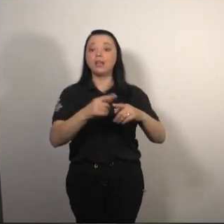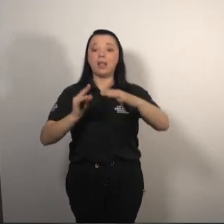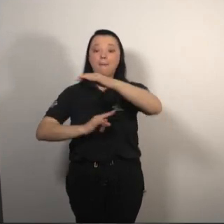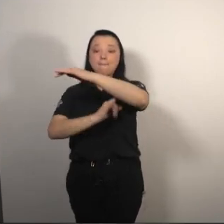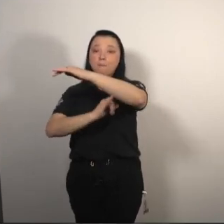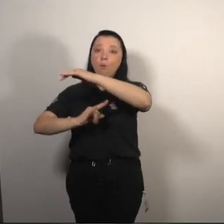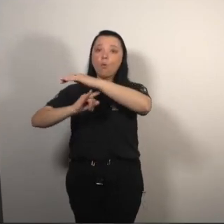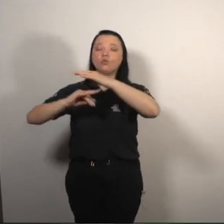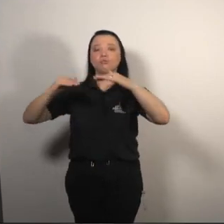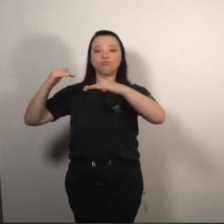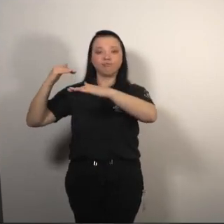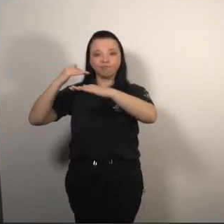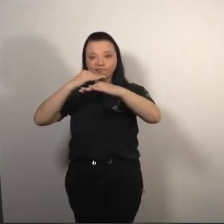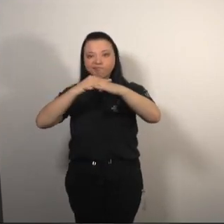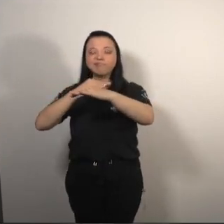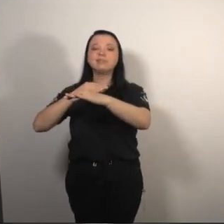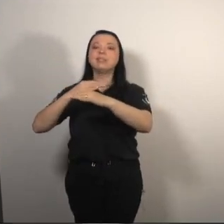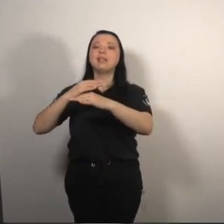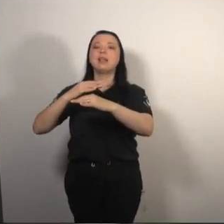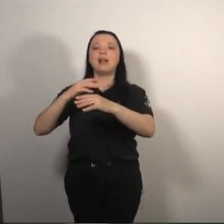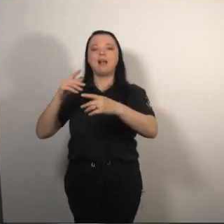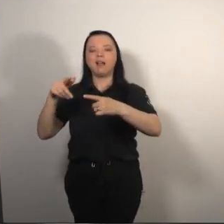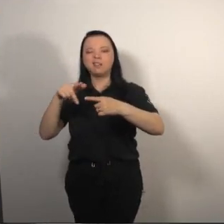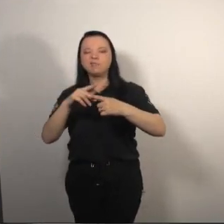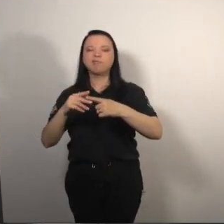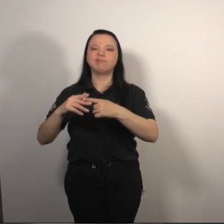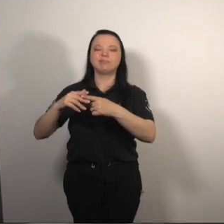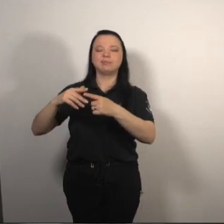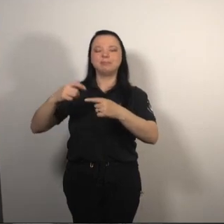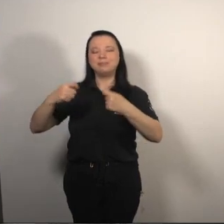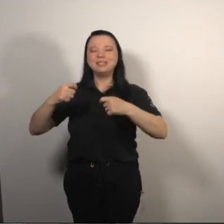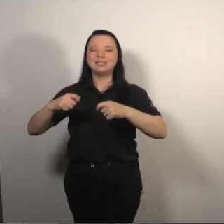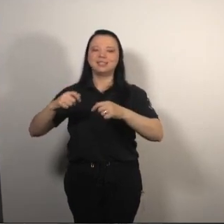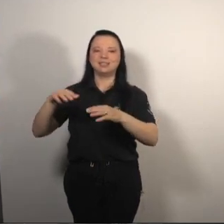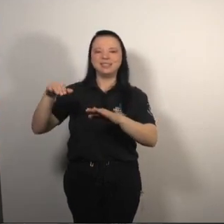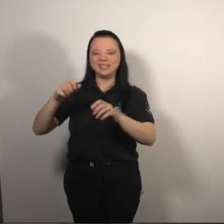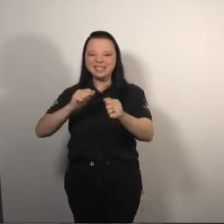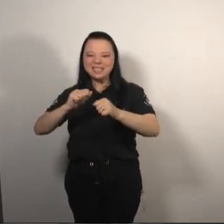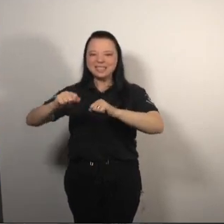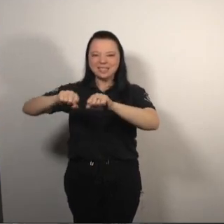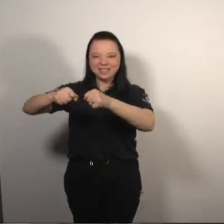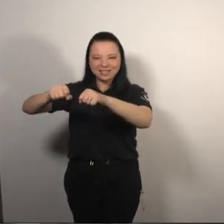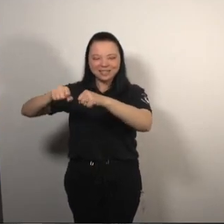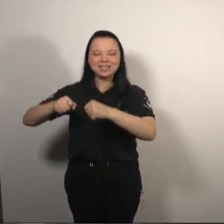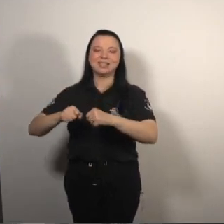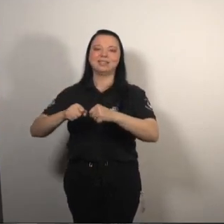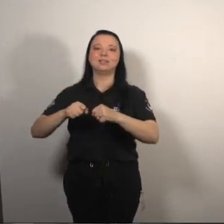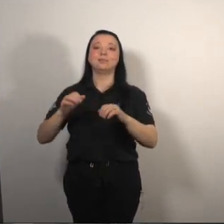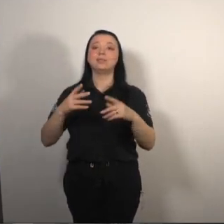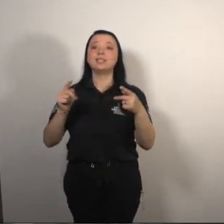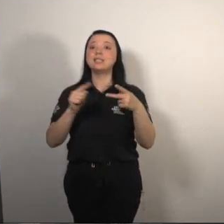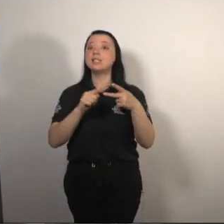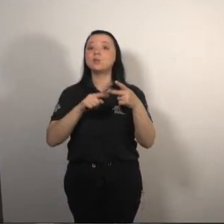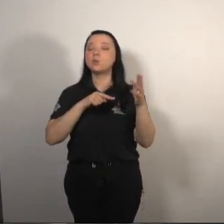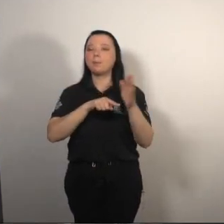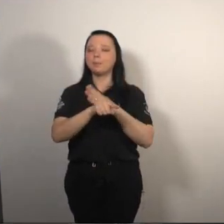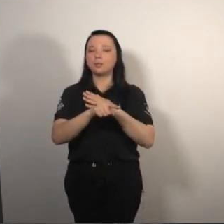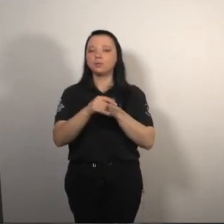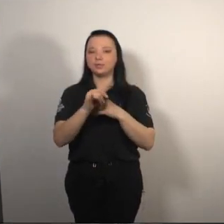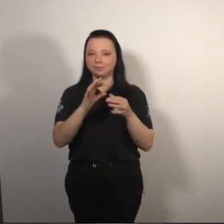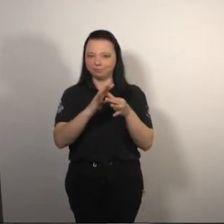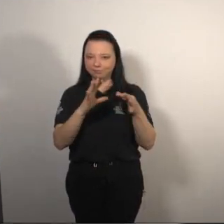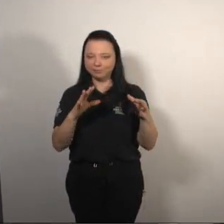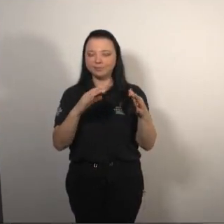pontes, dos viadutos, além de causar acidente, gerar trânsito na cidade? E uma segunda pergunta, se me permitem: